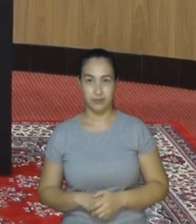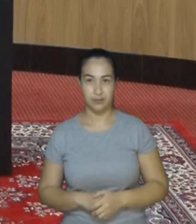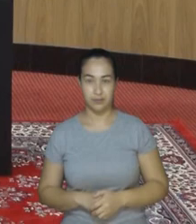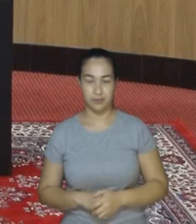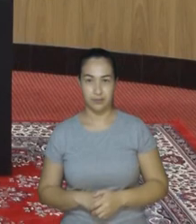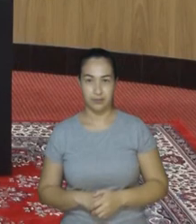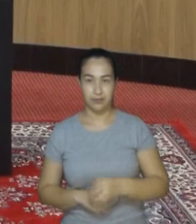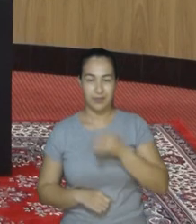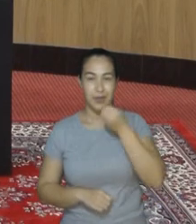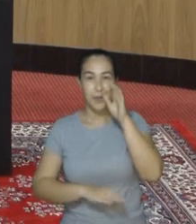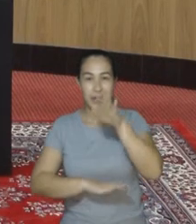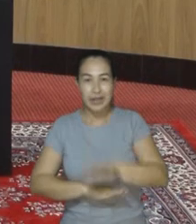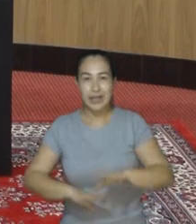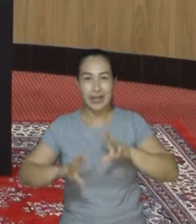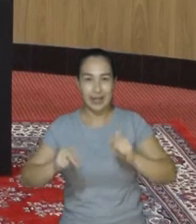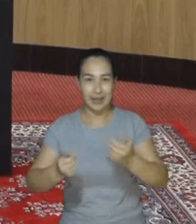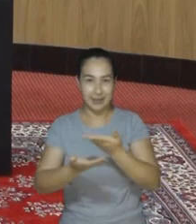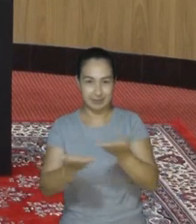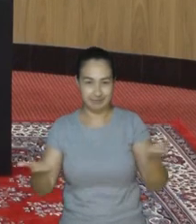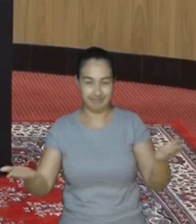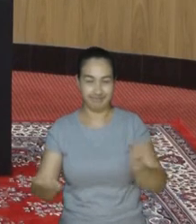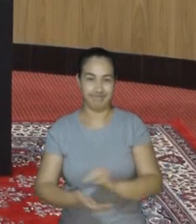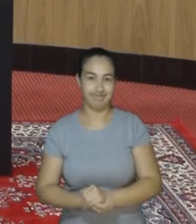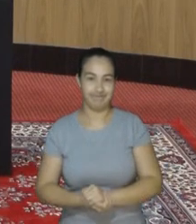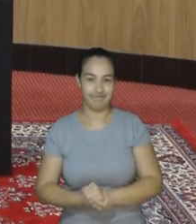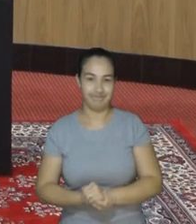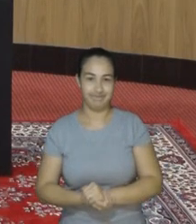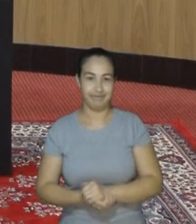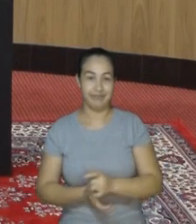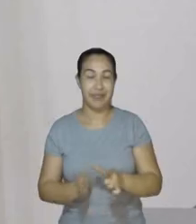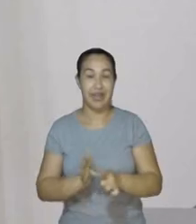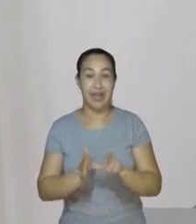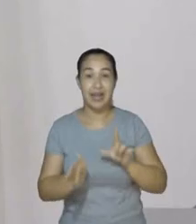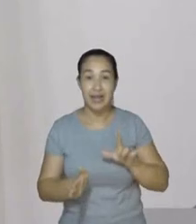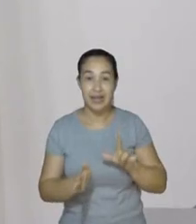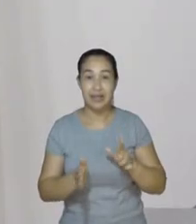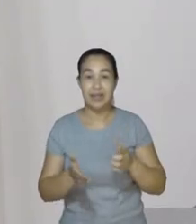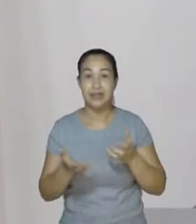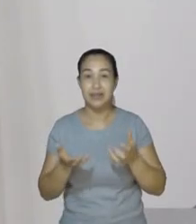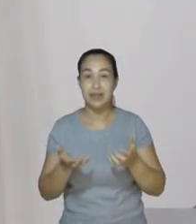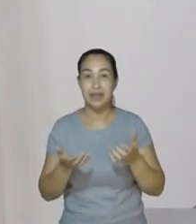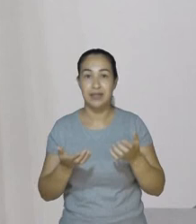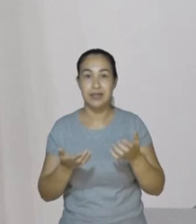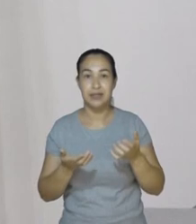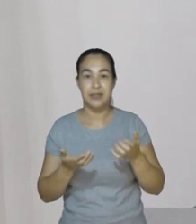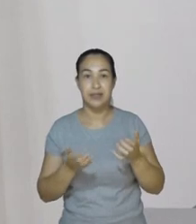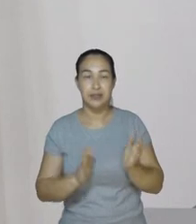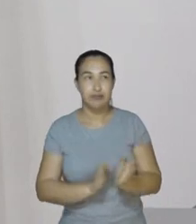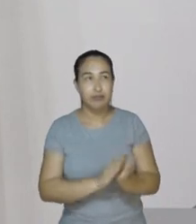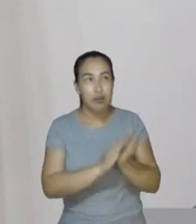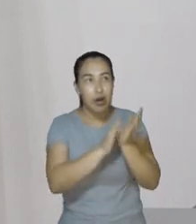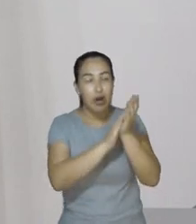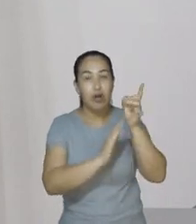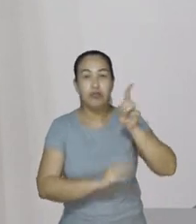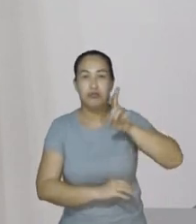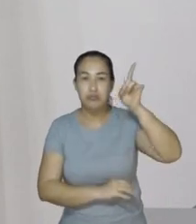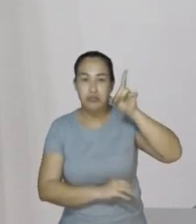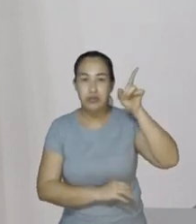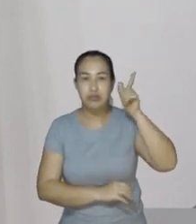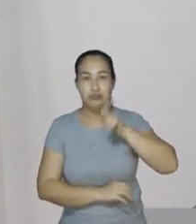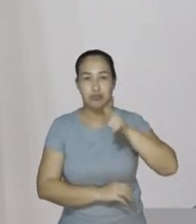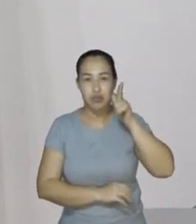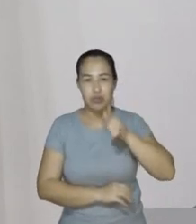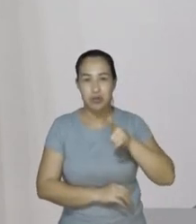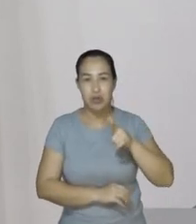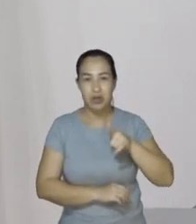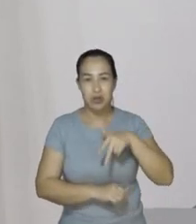Muito boa tarde a todos. Eu, antes de mais nada, louvo a Deus por essa oportunidade e privilégio de poder estar